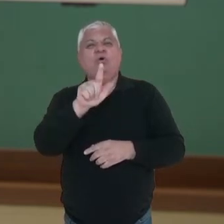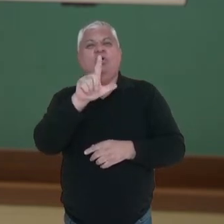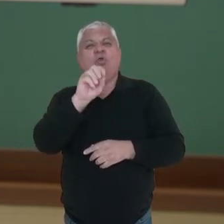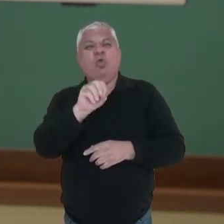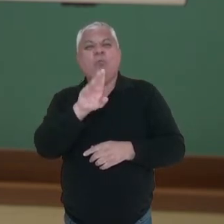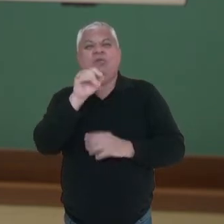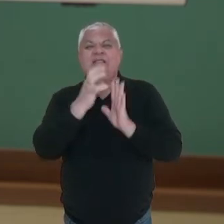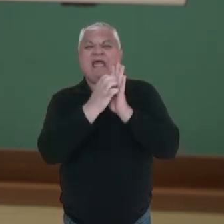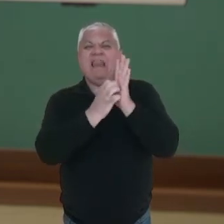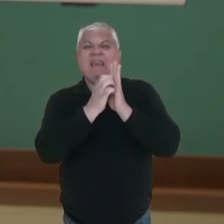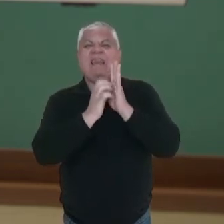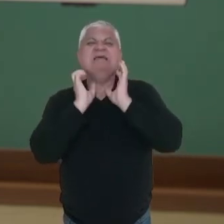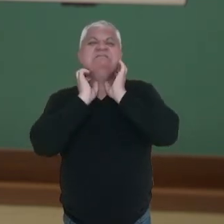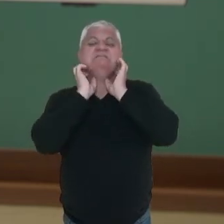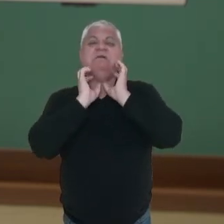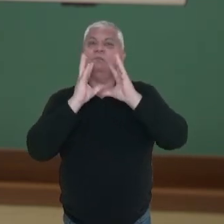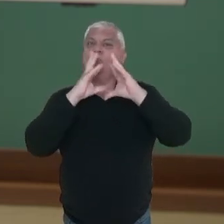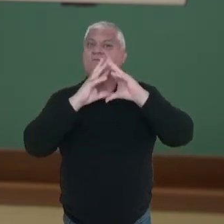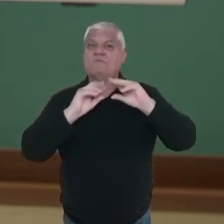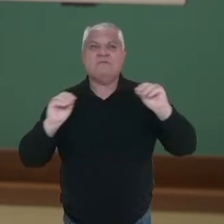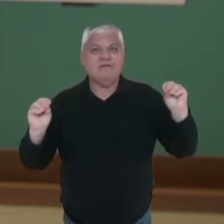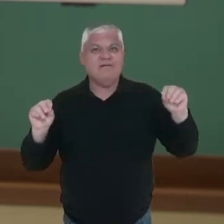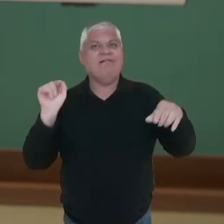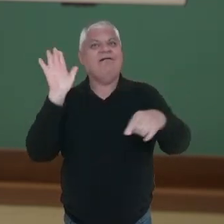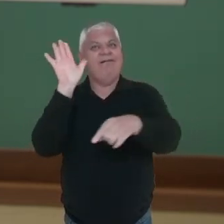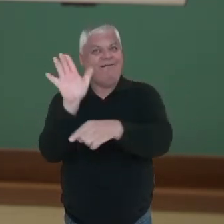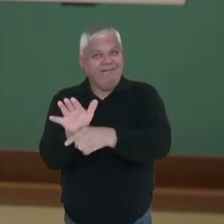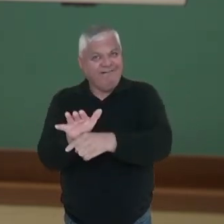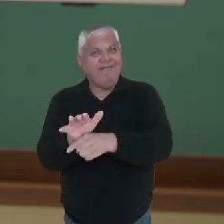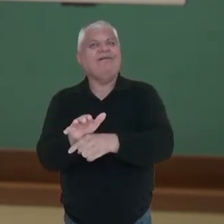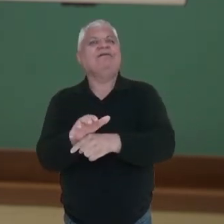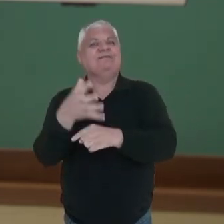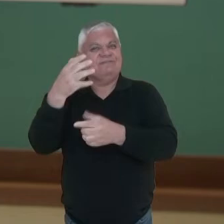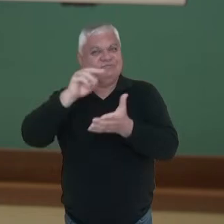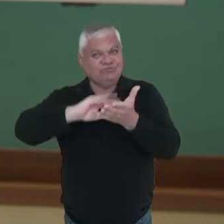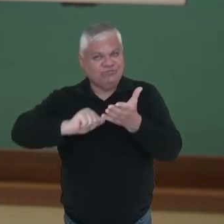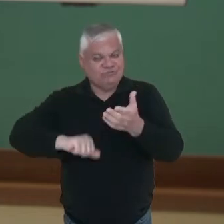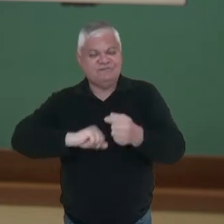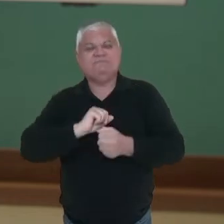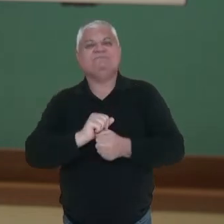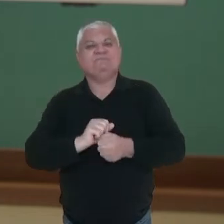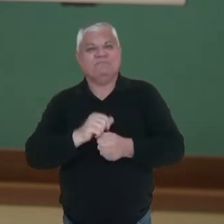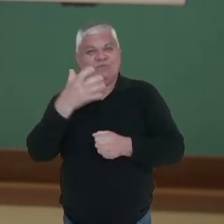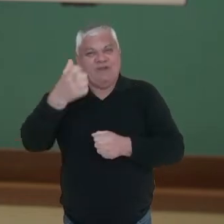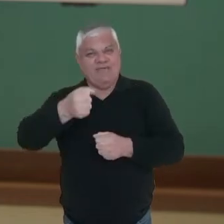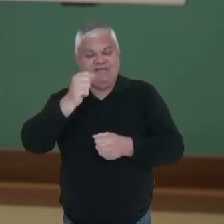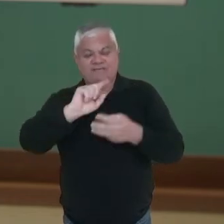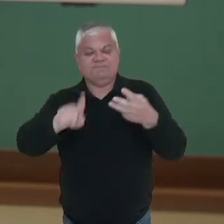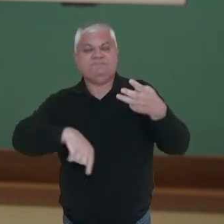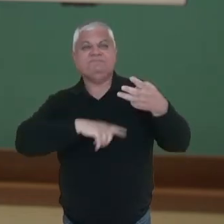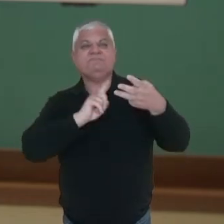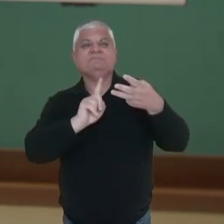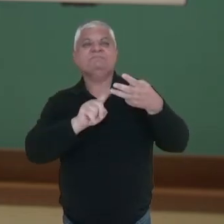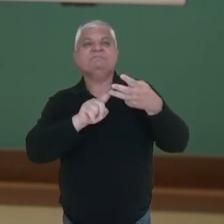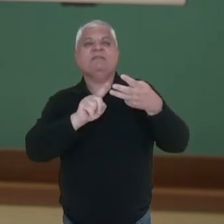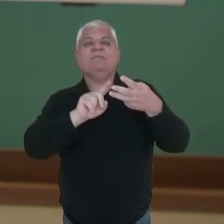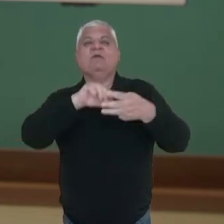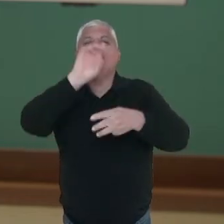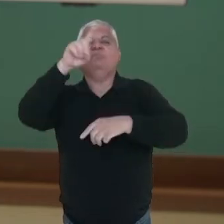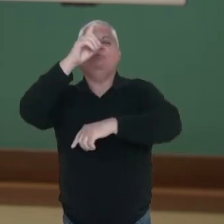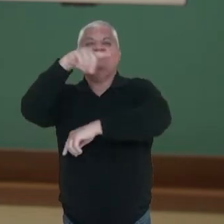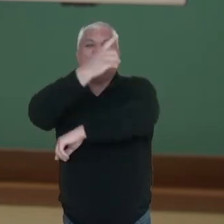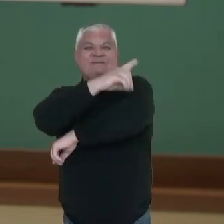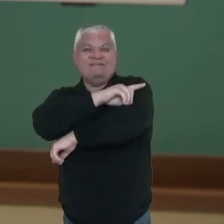a essa beta-lactoglobulina, então eu consigo retirar do leite. E também mosquito